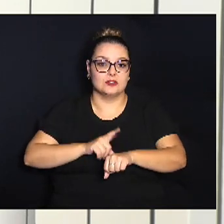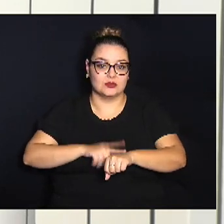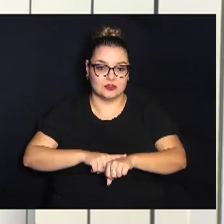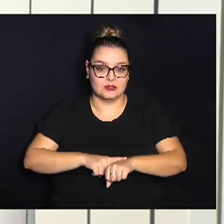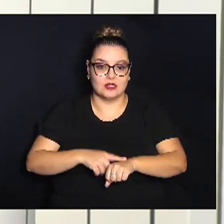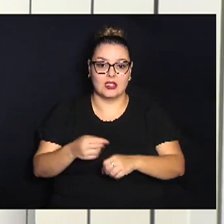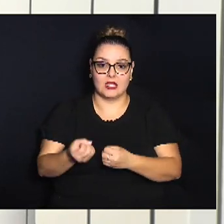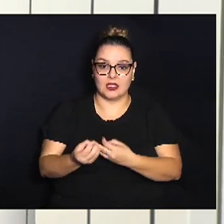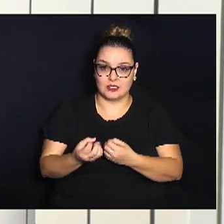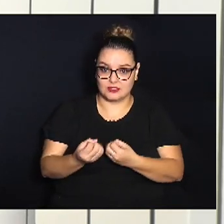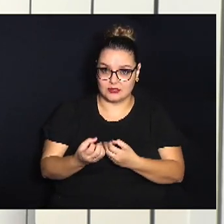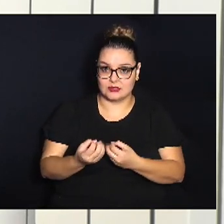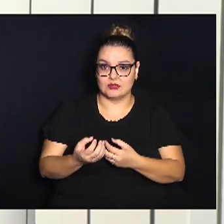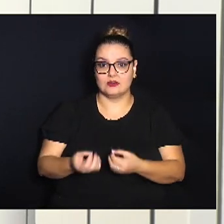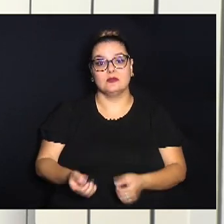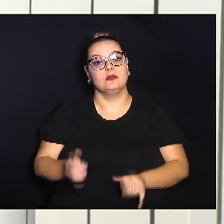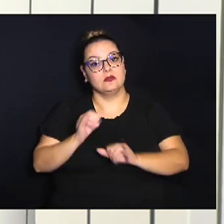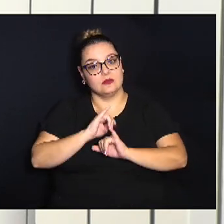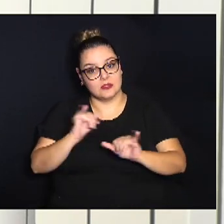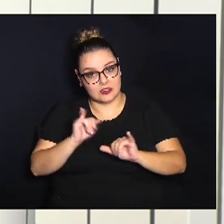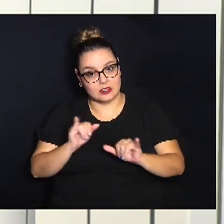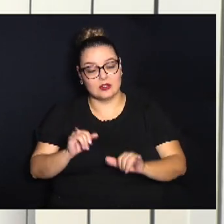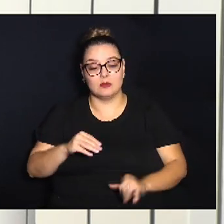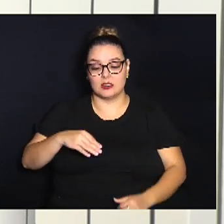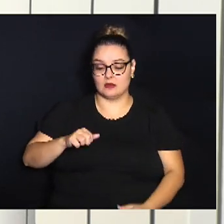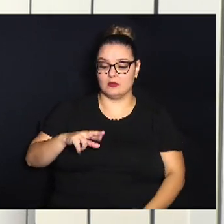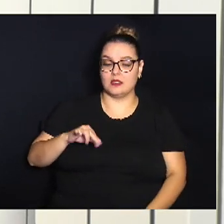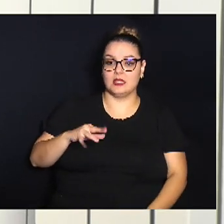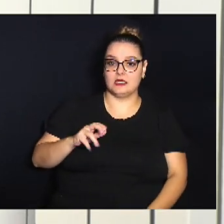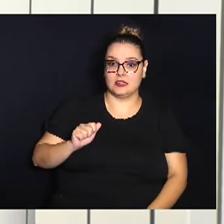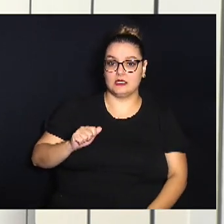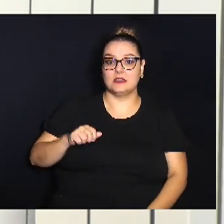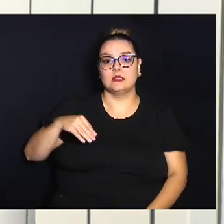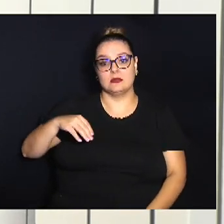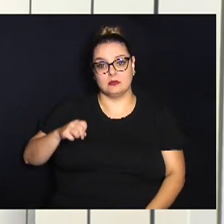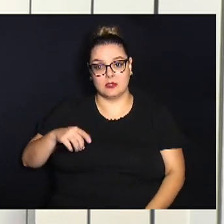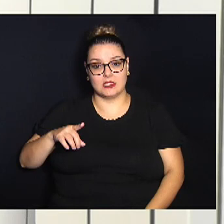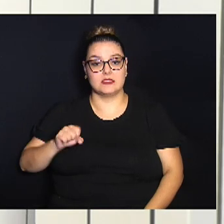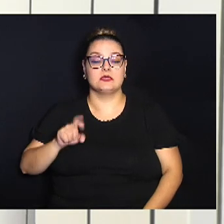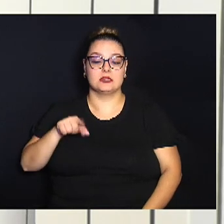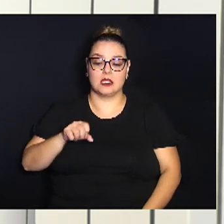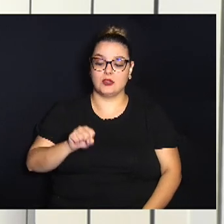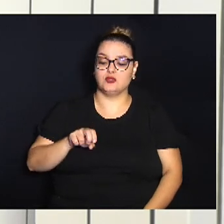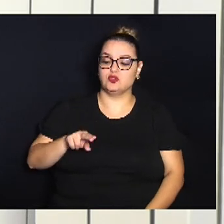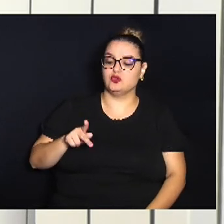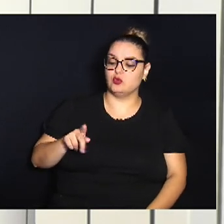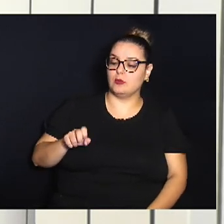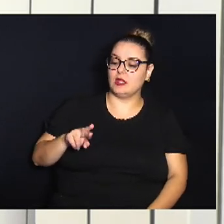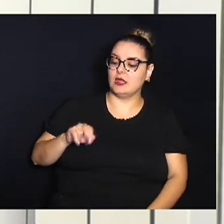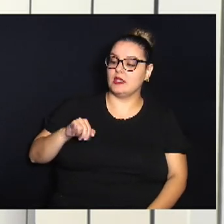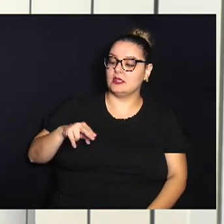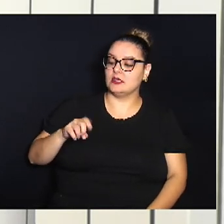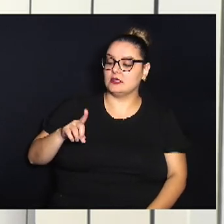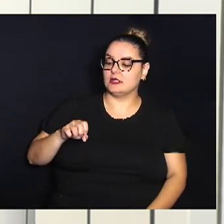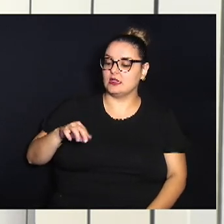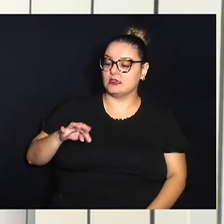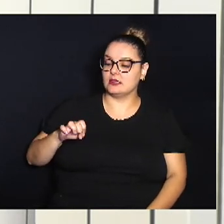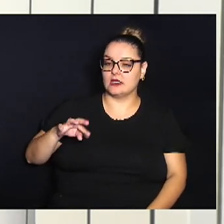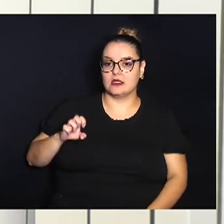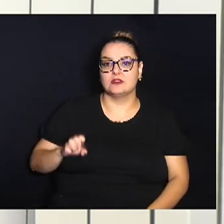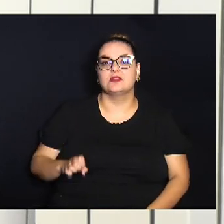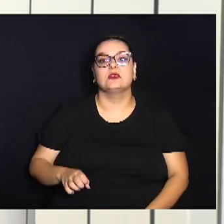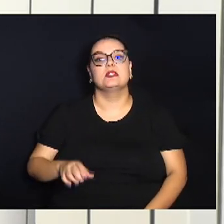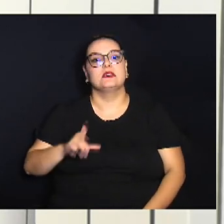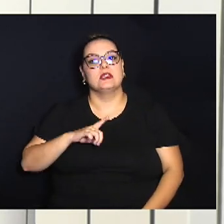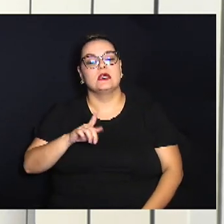as informações que foram passadas aqui pela Mariana Mendes, que é superintendente do shopping, tem a Gisele, né, que é a diretora